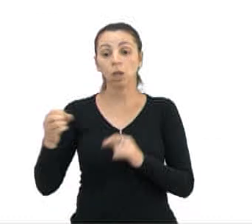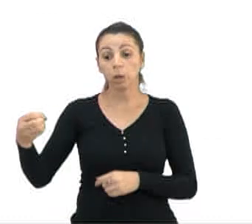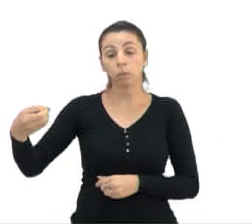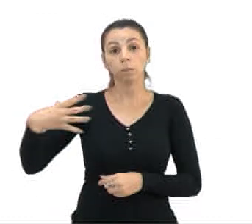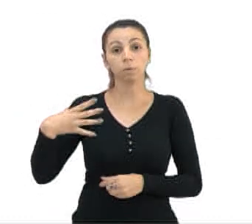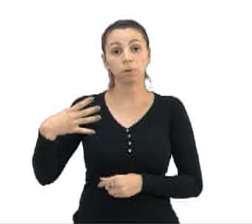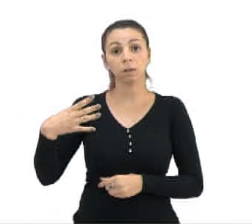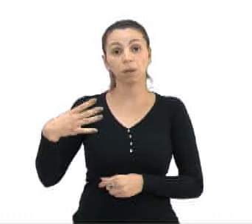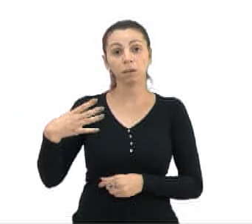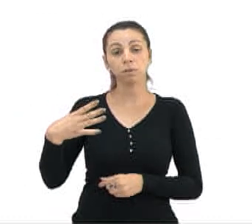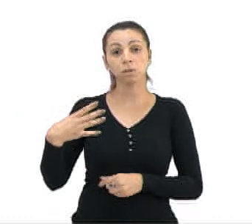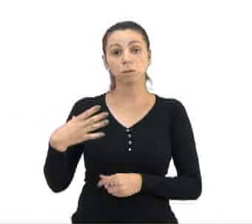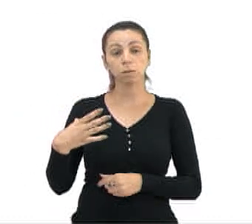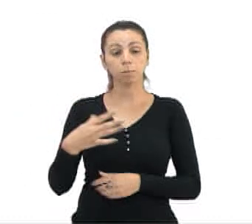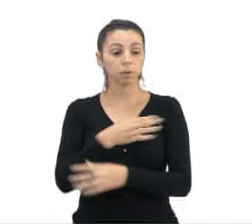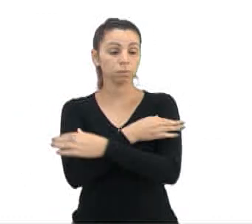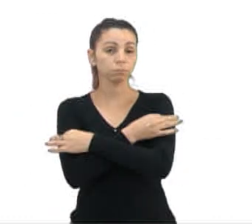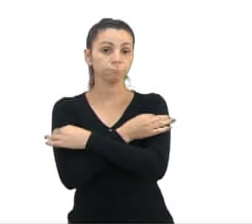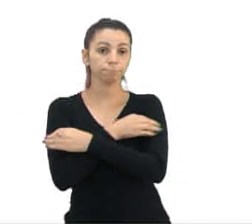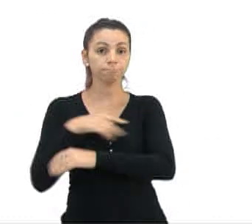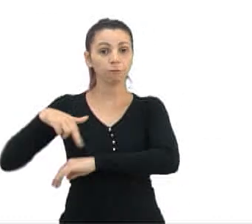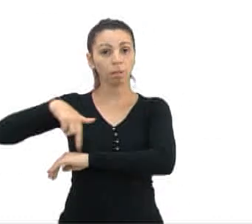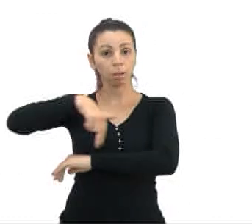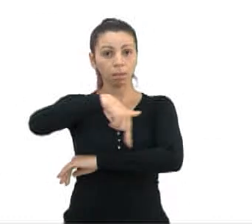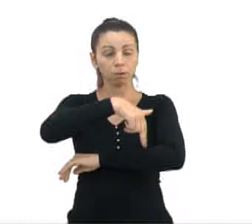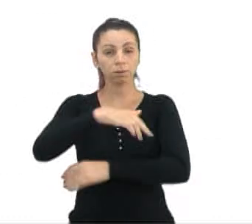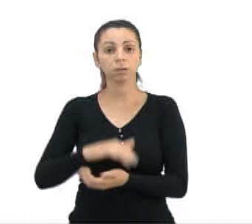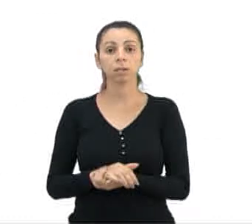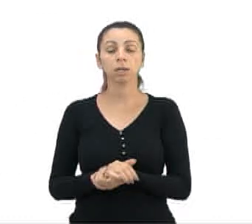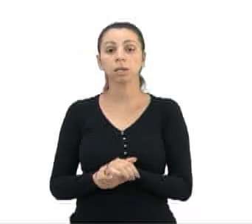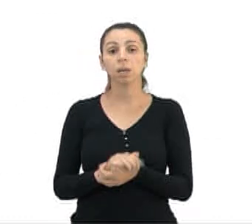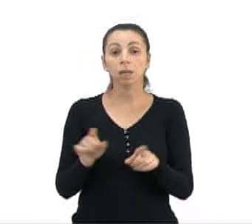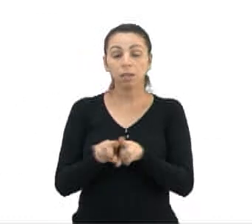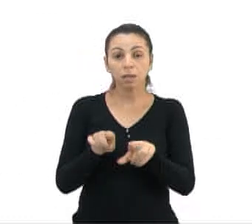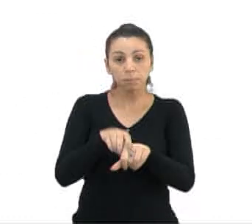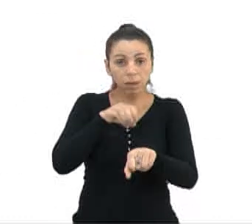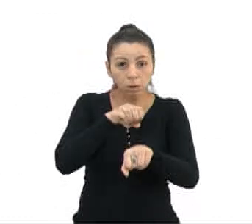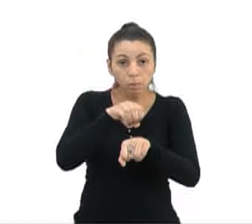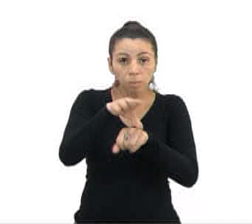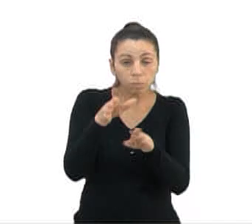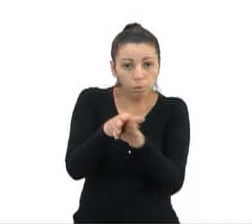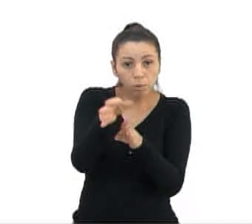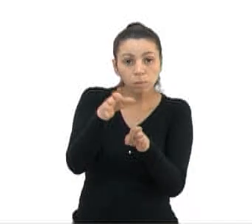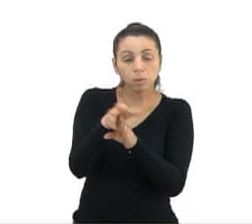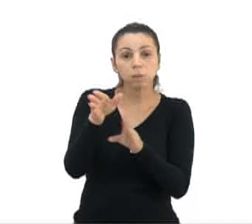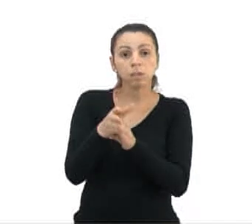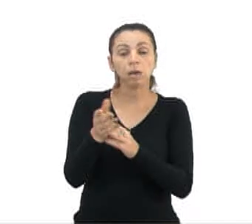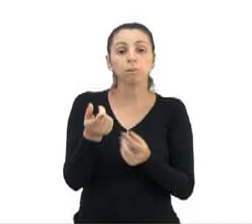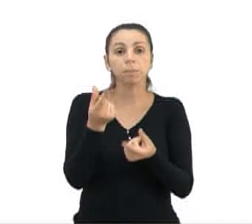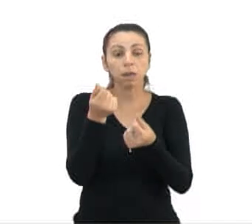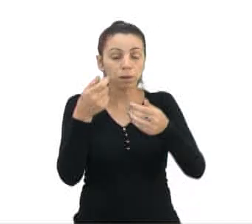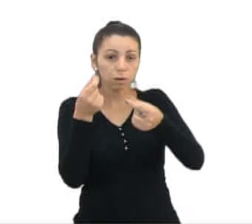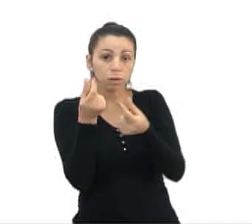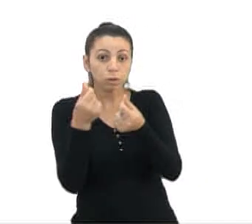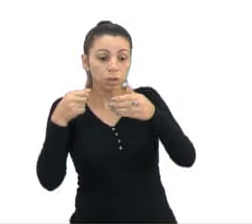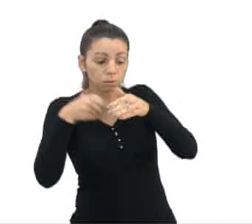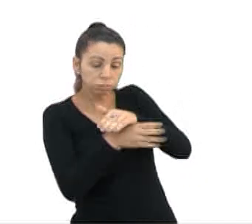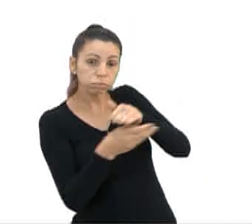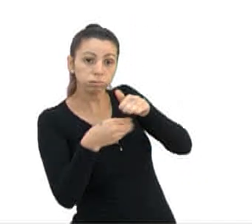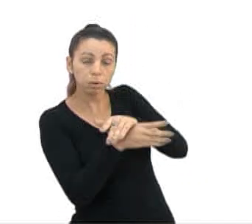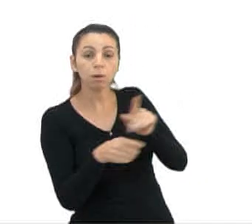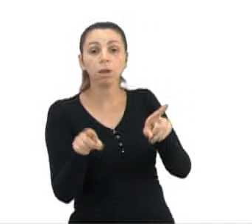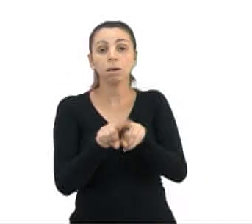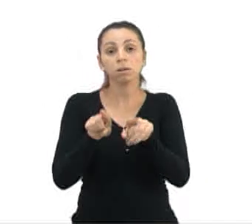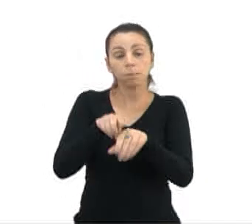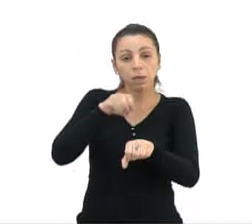ficar alerta no artigo sobre os melhores conselhos para economizar. Para além disso, apresentamos diversas